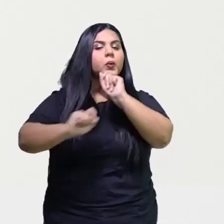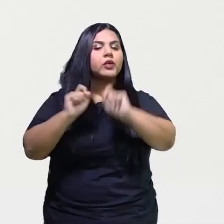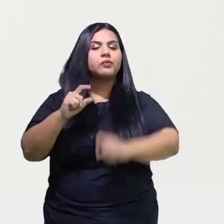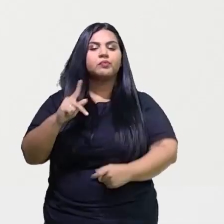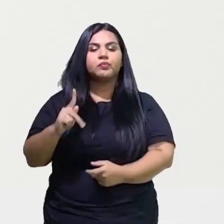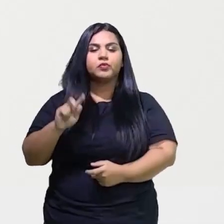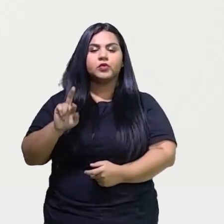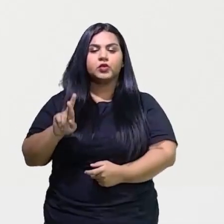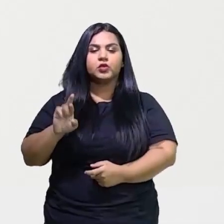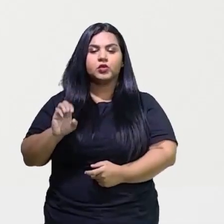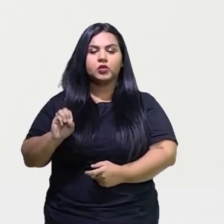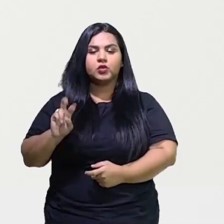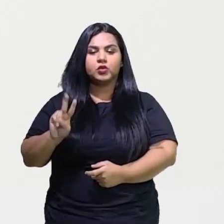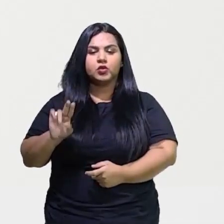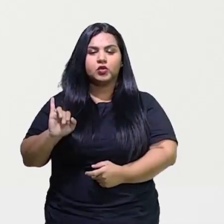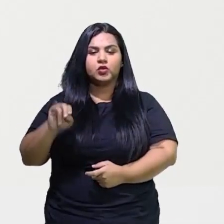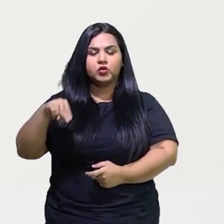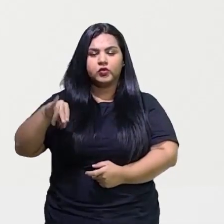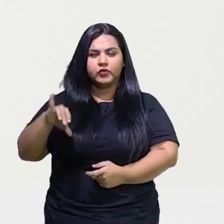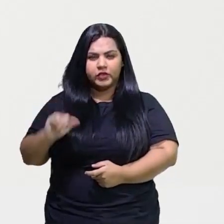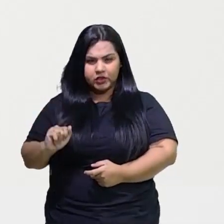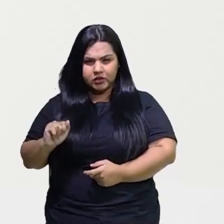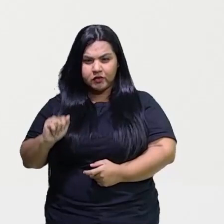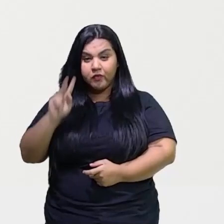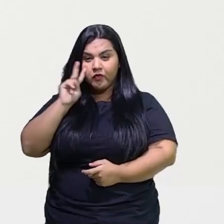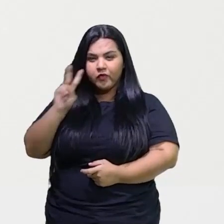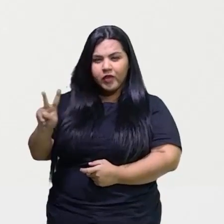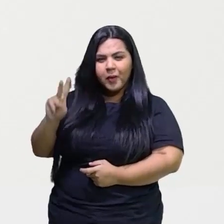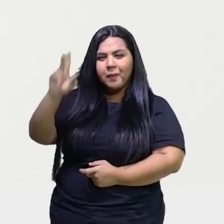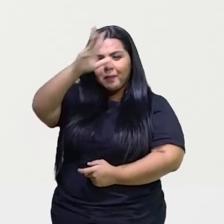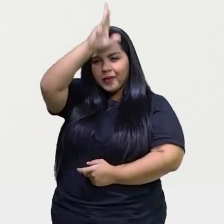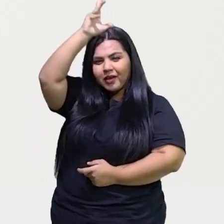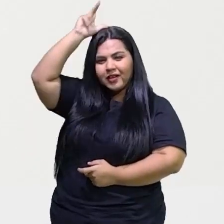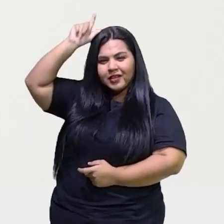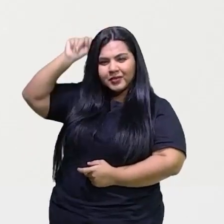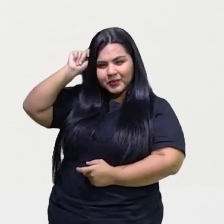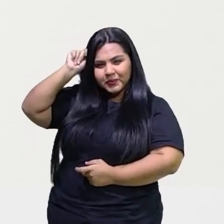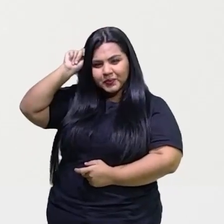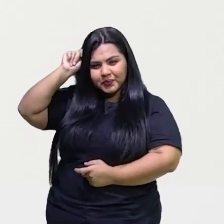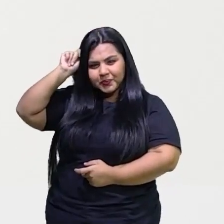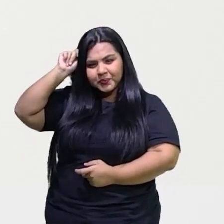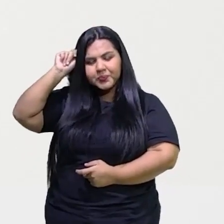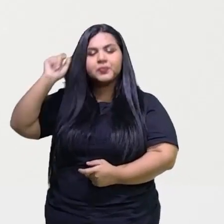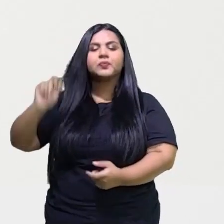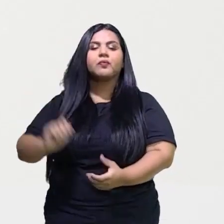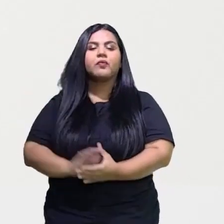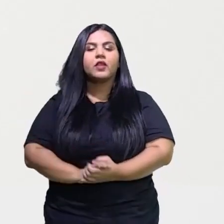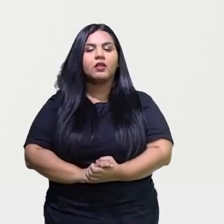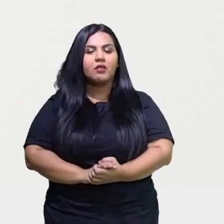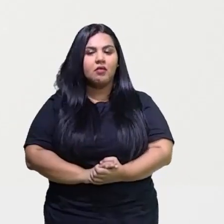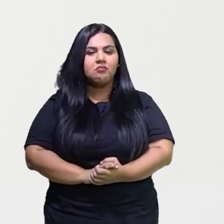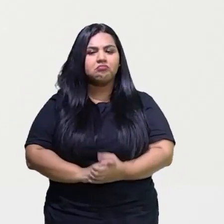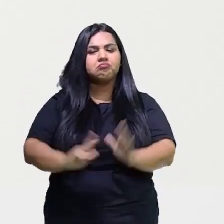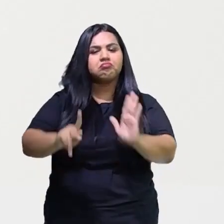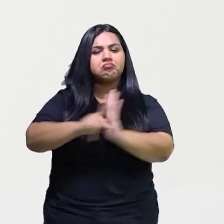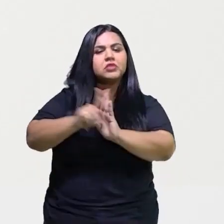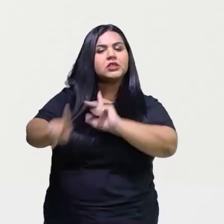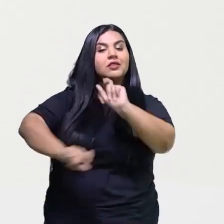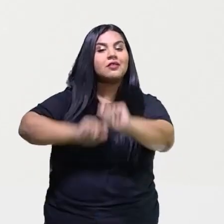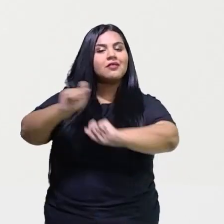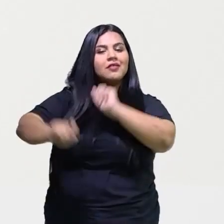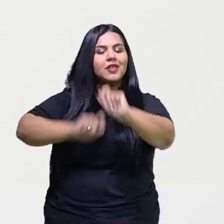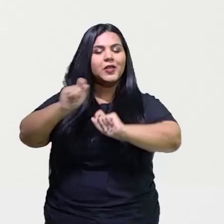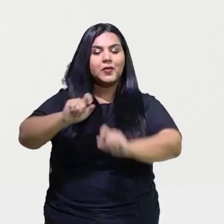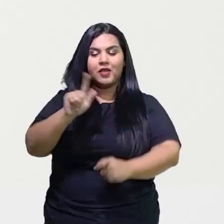províncias. E aí o Amazonas, vou riscar aqui, o Amazonas pertencia a que província? Ao Grão-Pará. Após